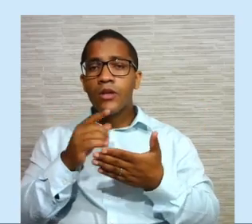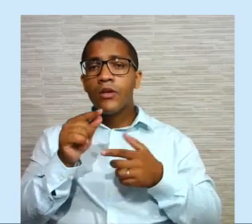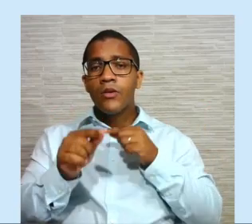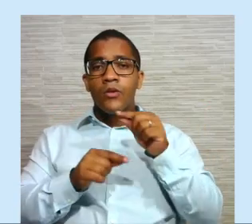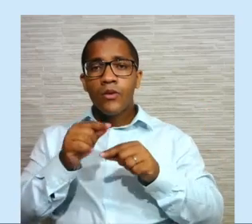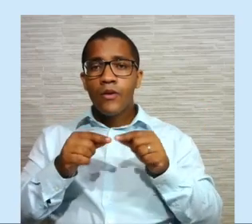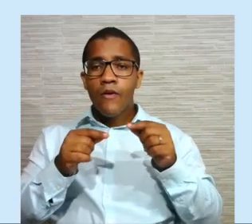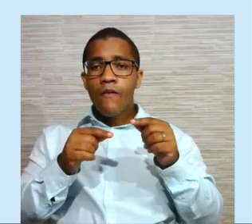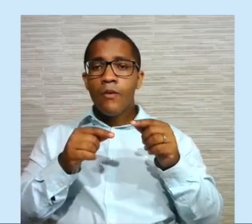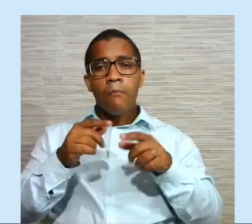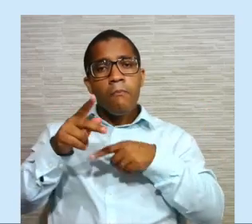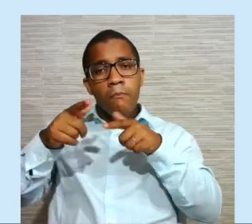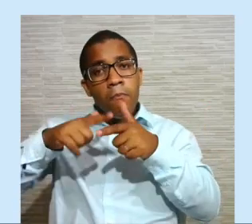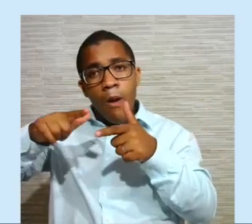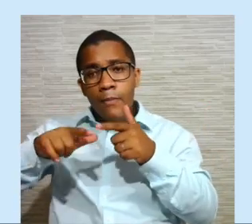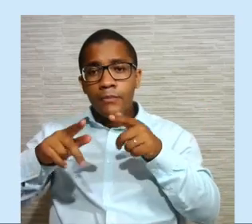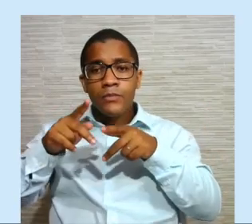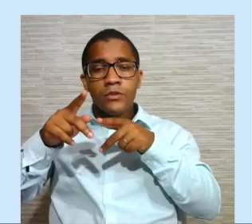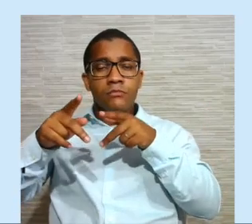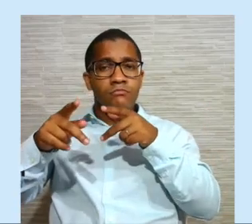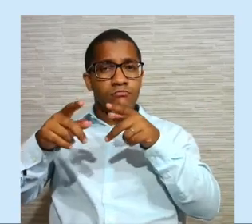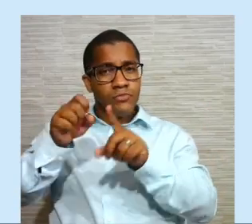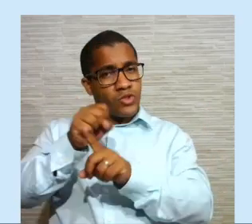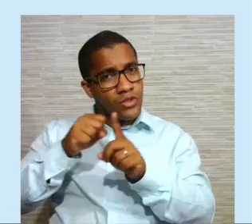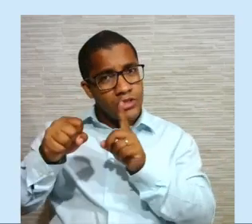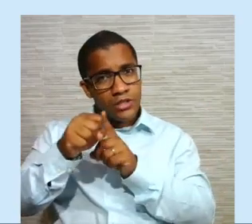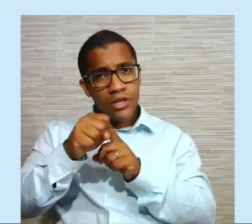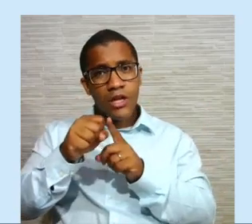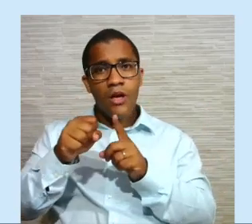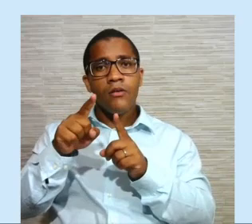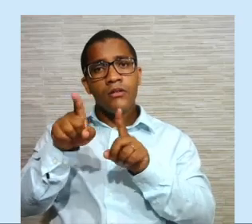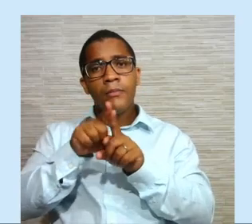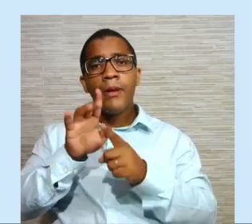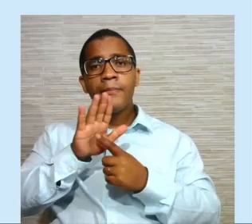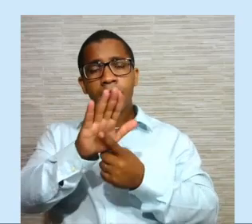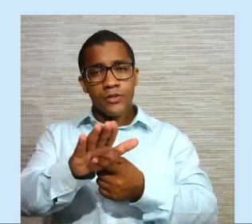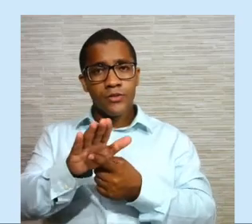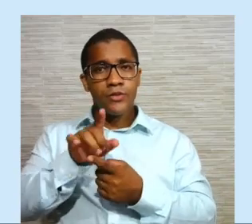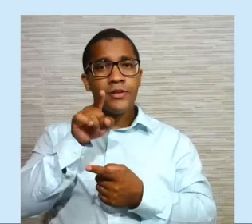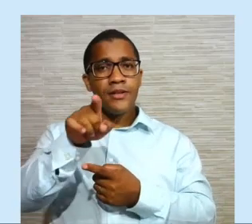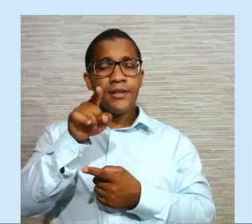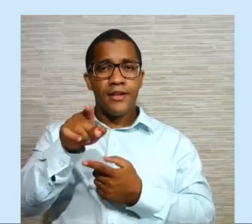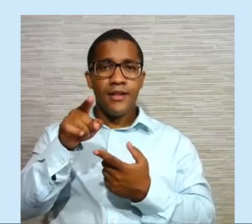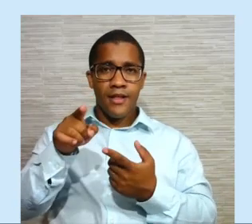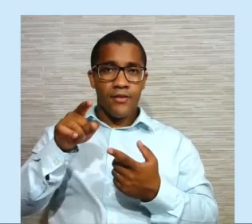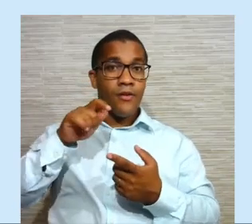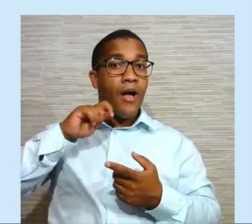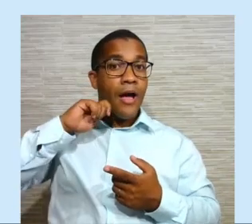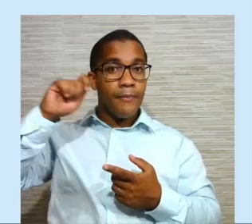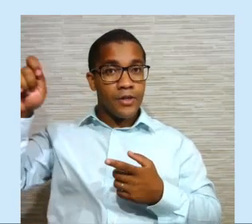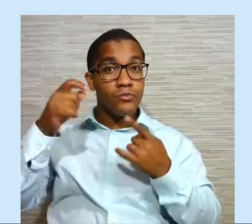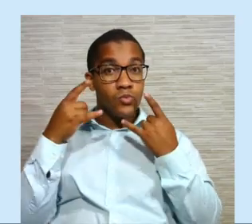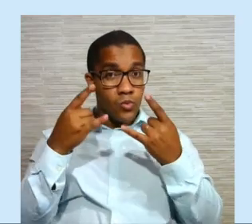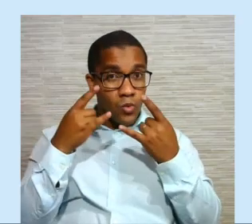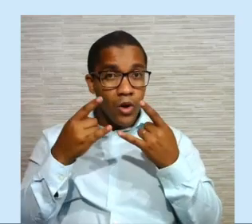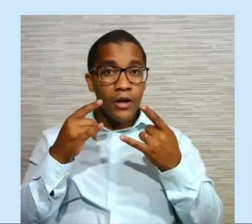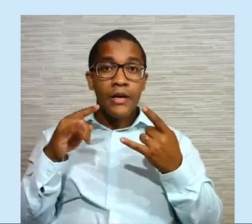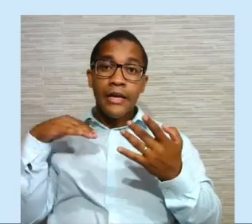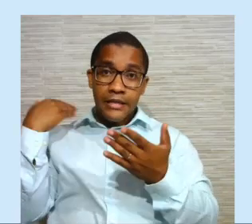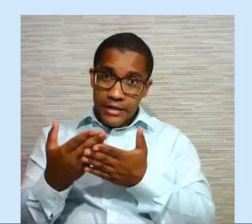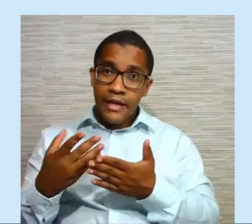Abril pro Rock, né? Então a banda liderada por Canibal, que ainda hoje eles fazem sucesso, enfim, e estão na